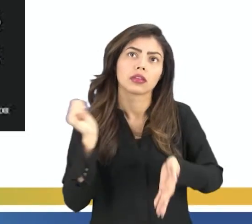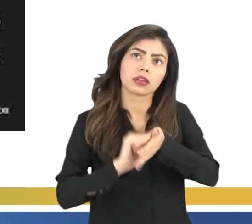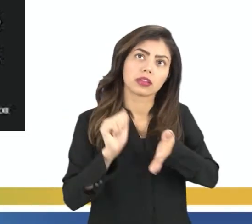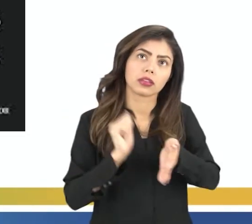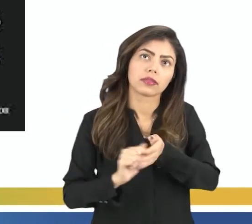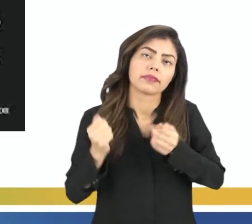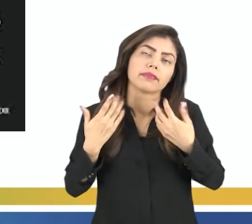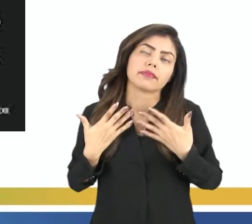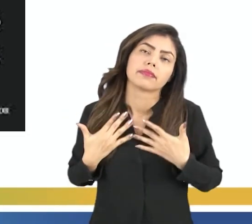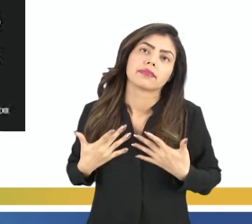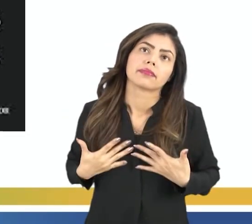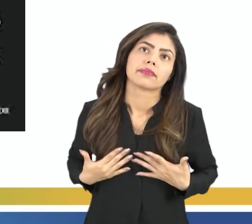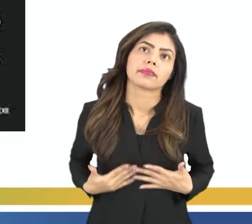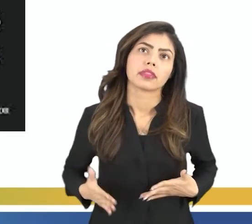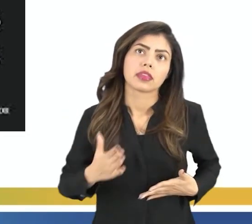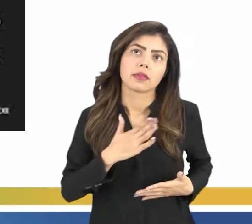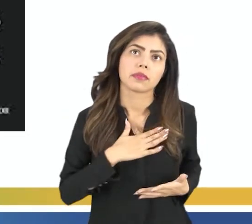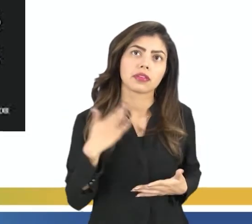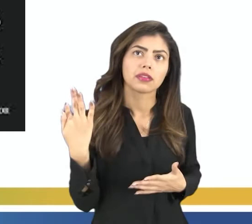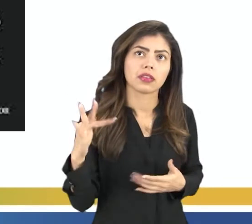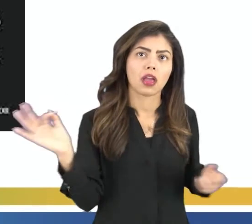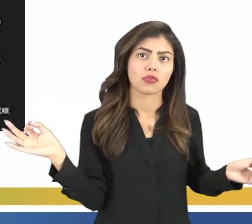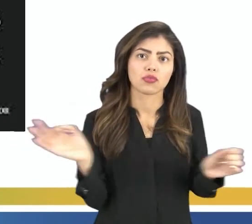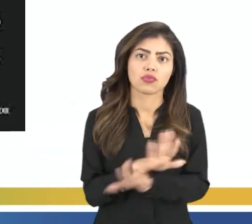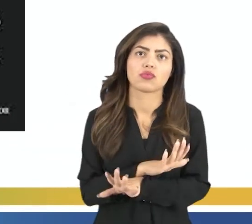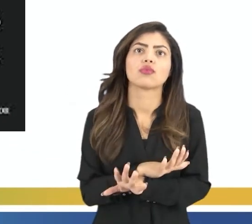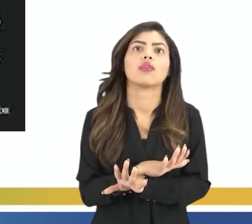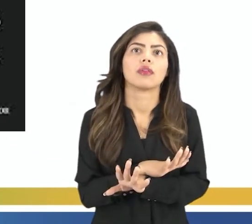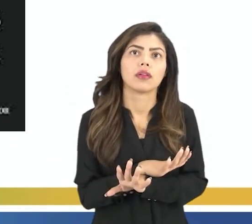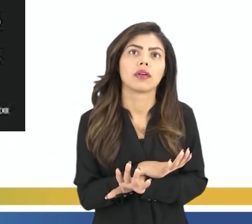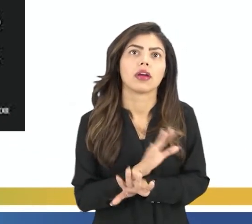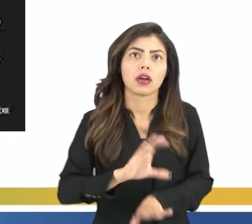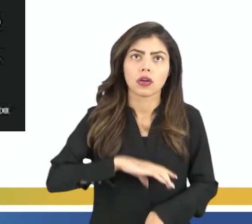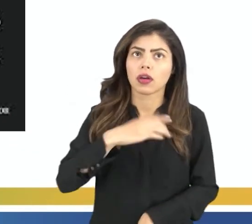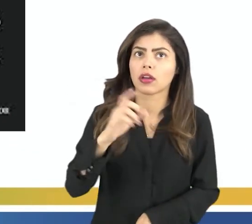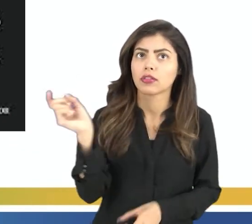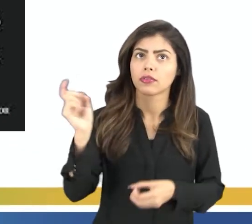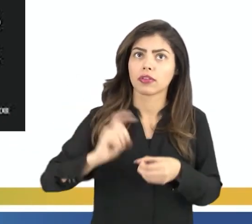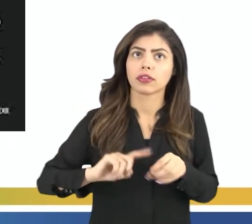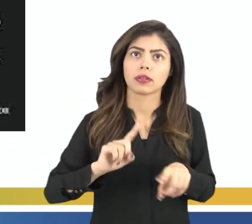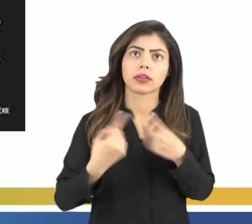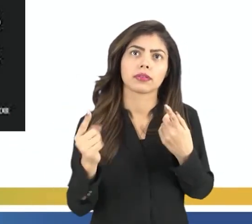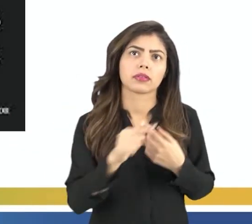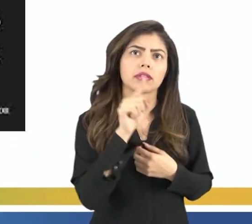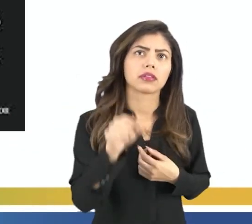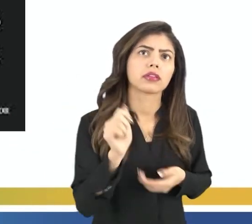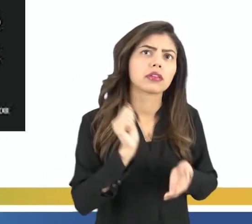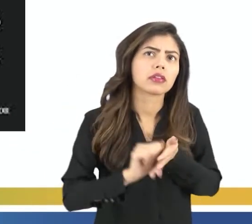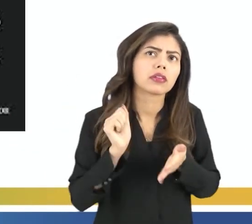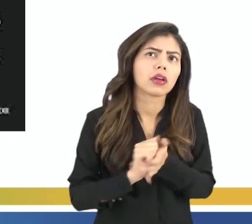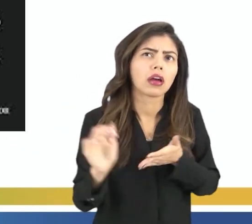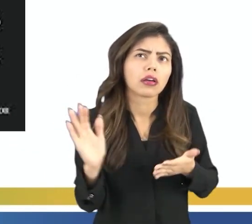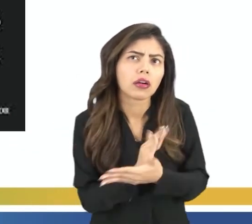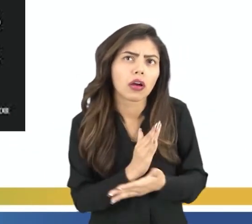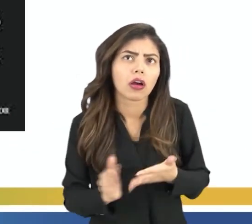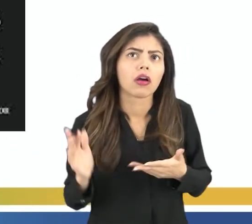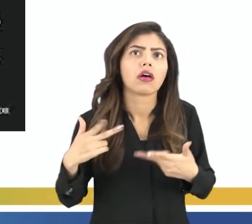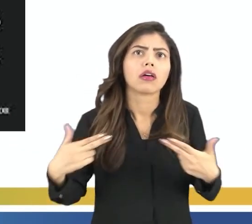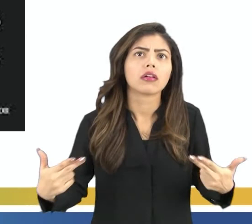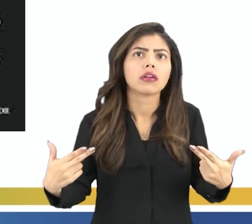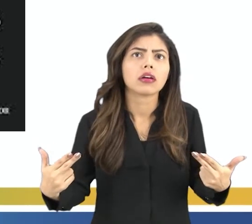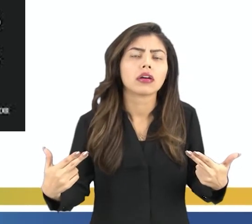escrevo, sinto alívio. A minha dor desaparece, a coragem volta. Mas pergunto-me, escreverei alguma